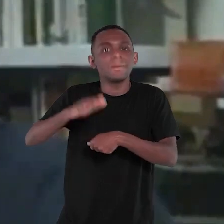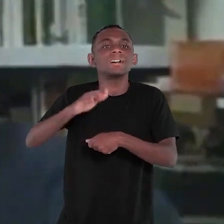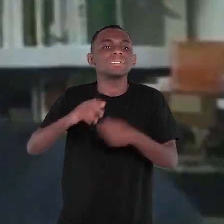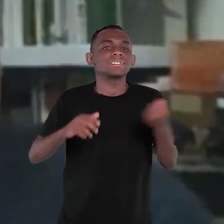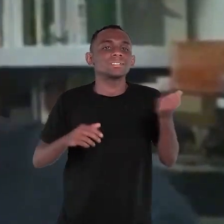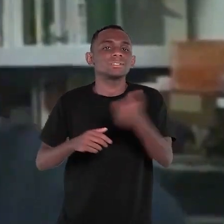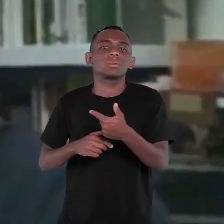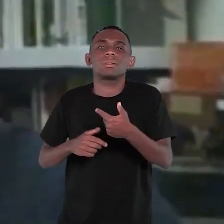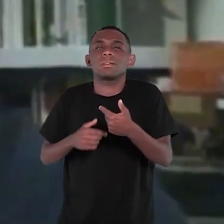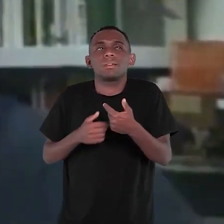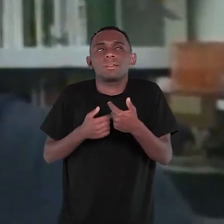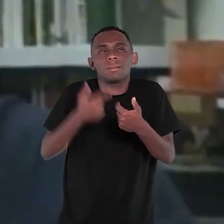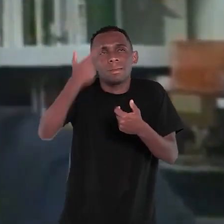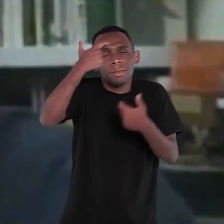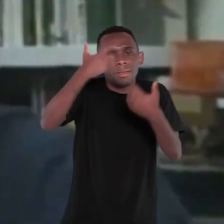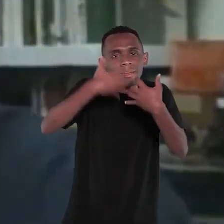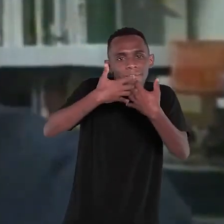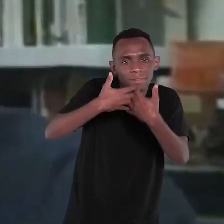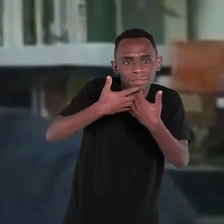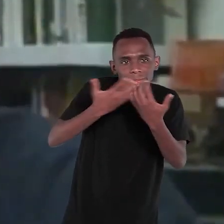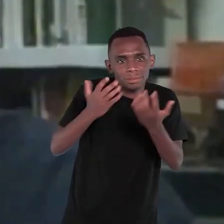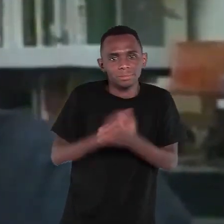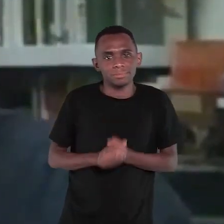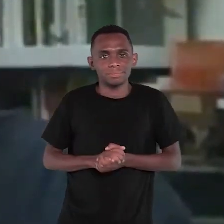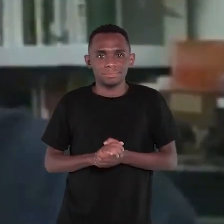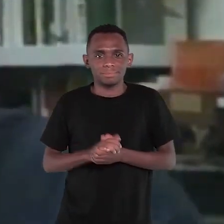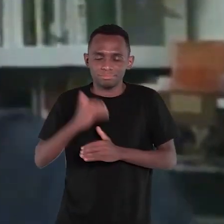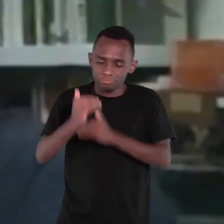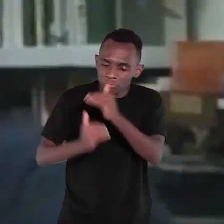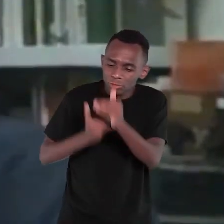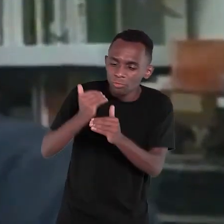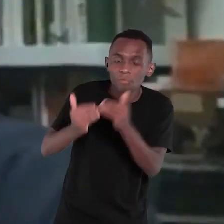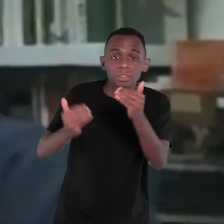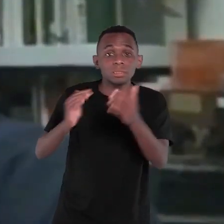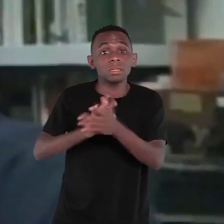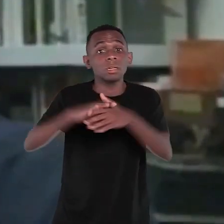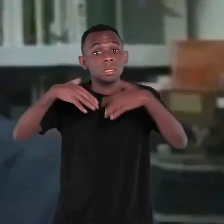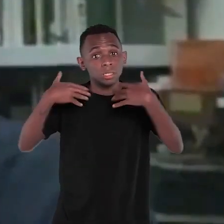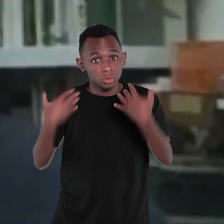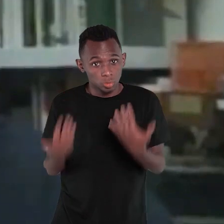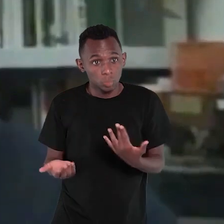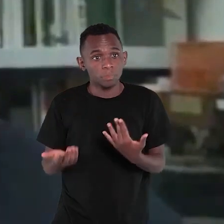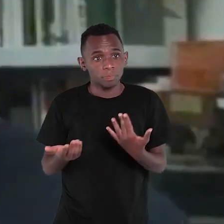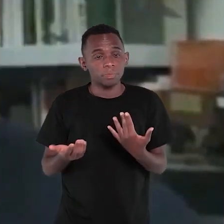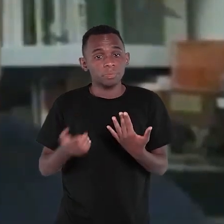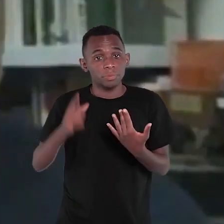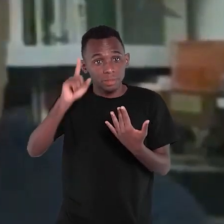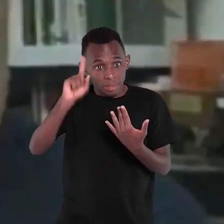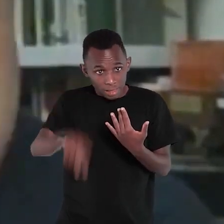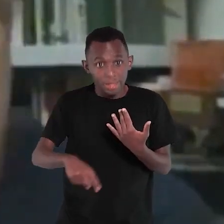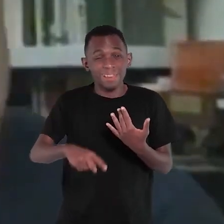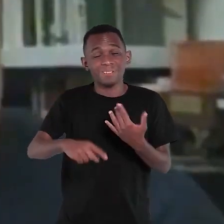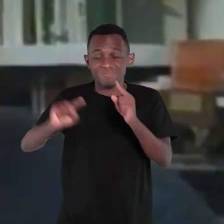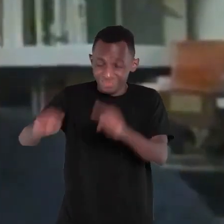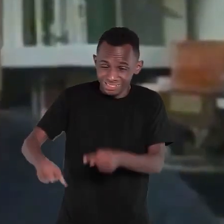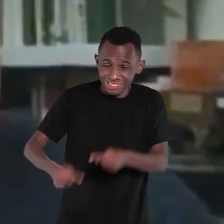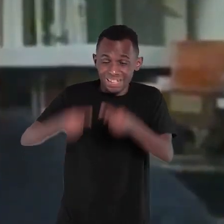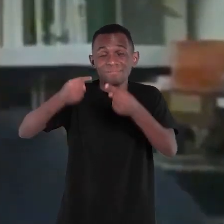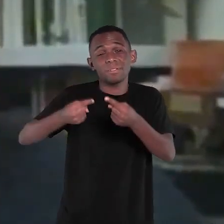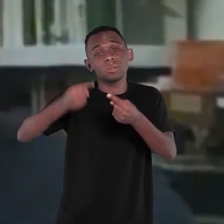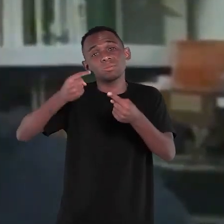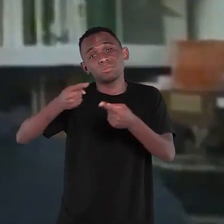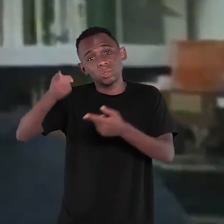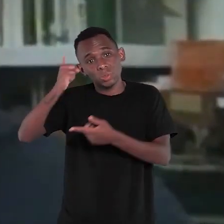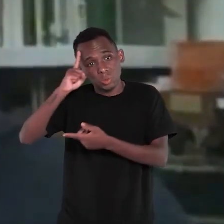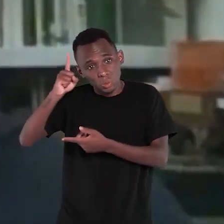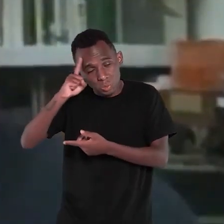do que essa remuneração facinha que você vai recebendo aos pedacinhos, né? Então, essa é uma das batalhas